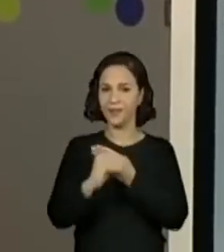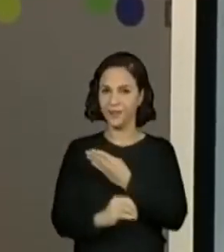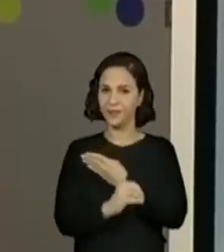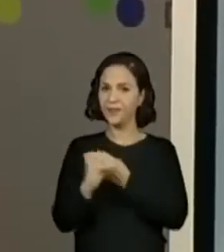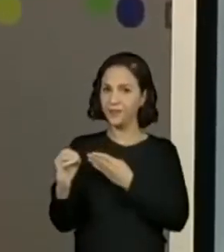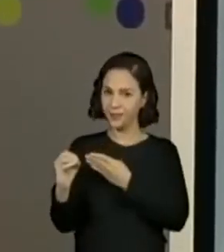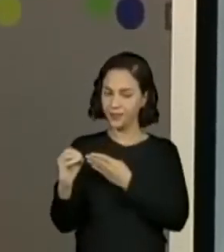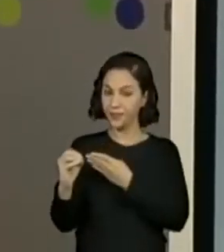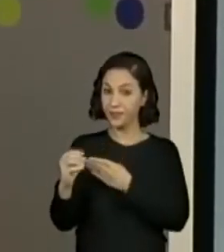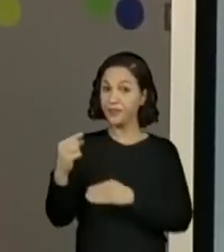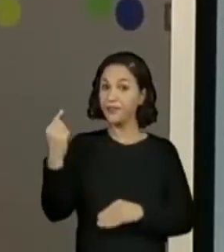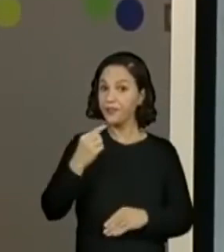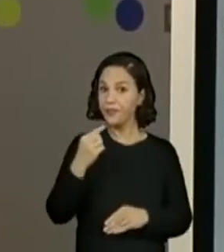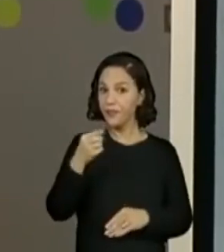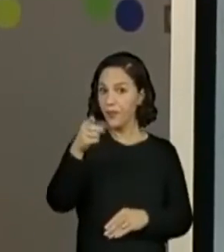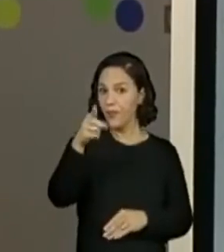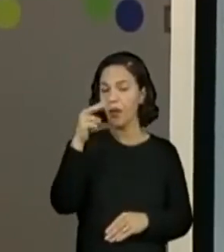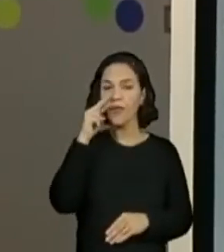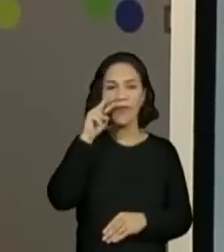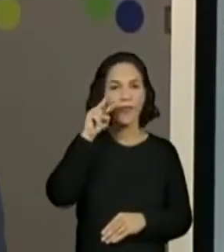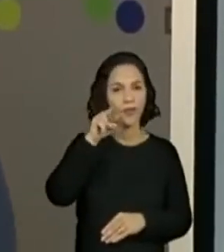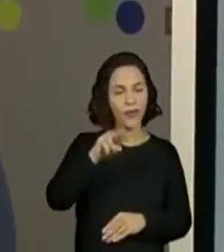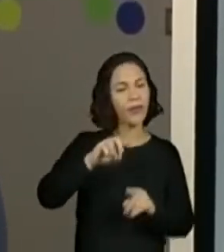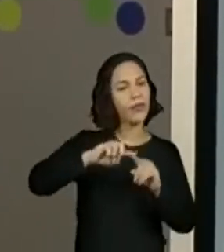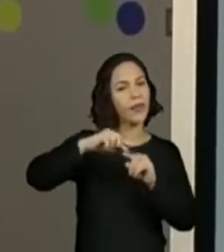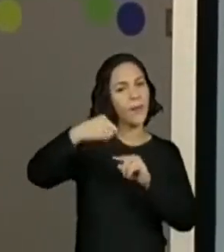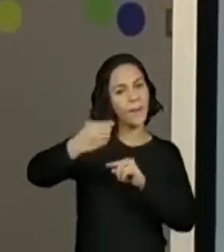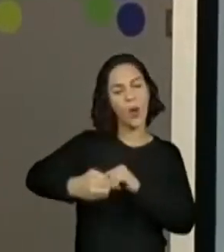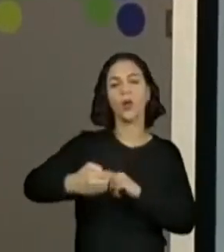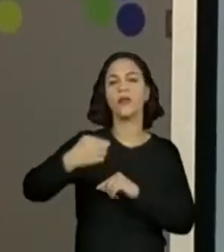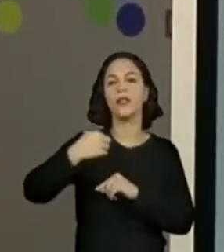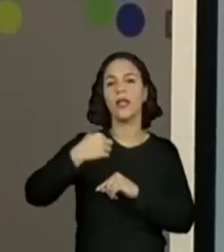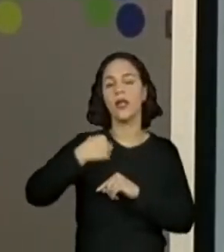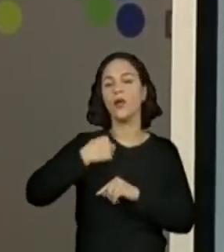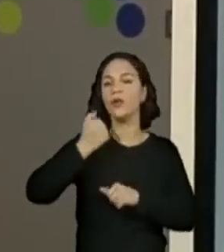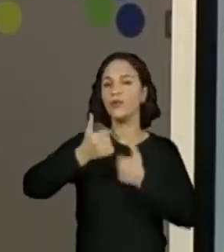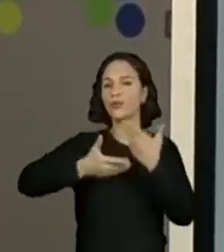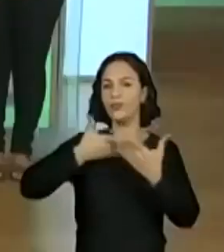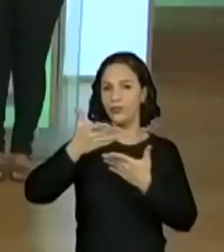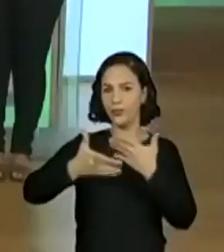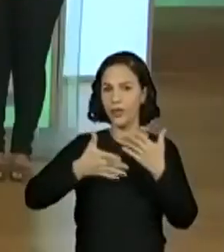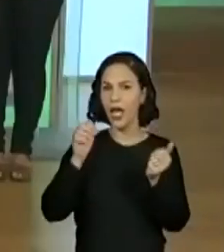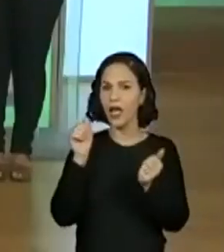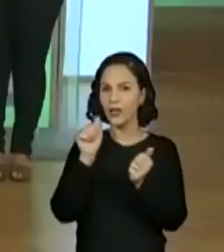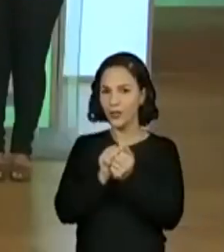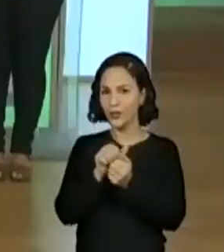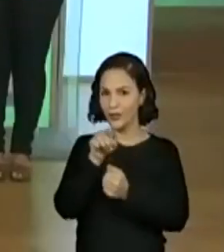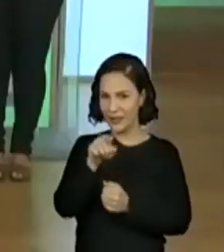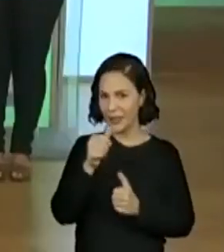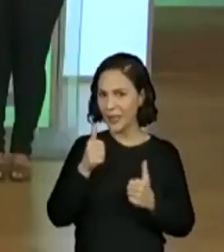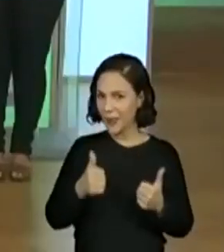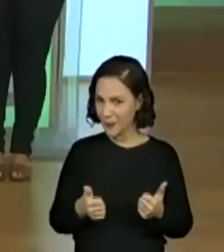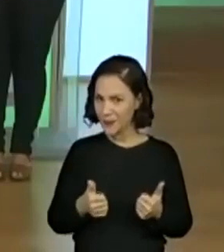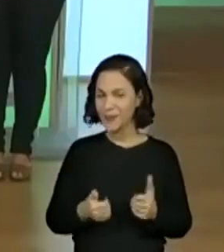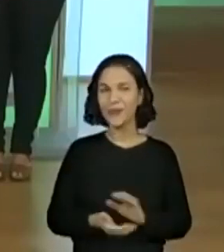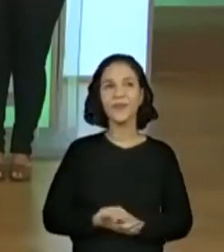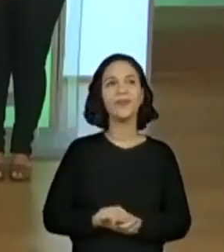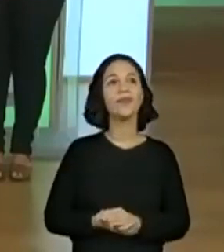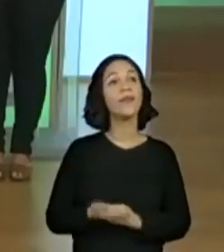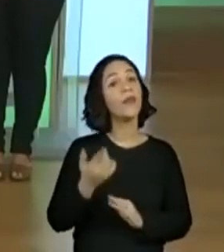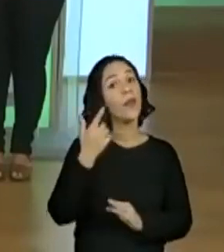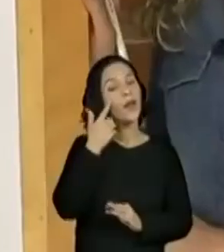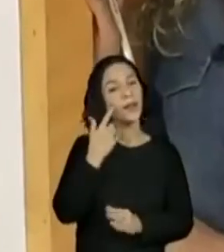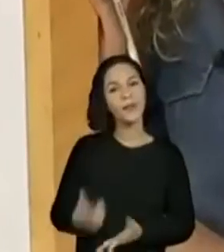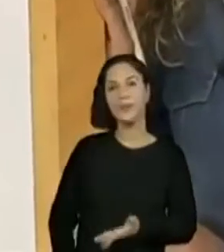aí para vocês. Vocês vão ler primeiro e depois a professora Kelly lê para ajudar todo mundo. Tudo bem? Vamos lá. Vamos lá. Vamos colocar um pouquinho a lista aí para